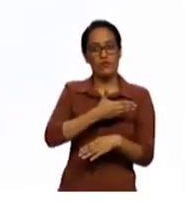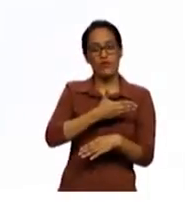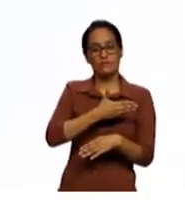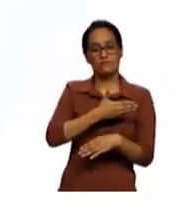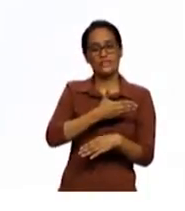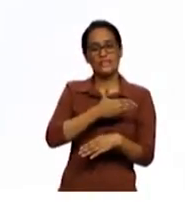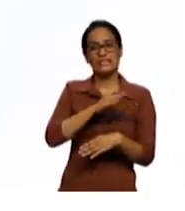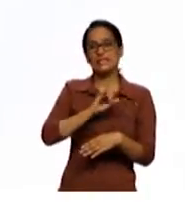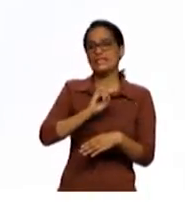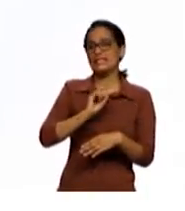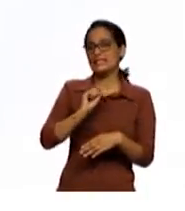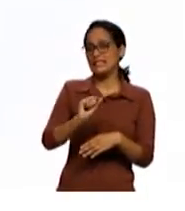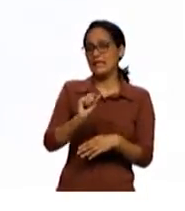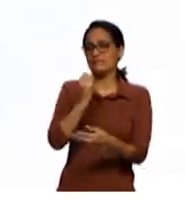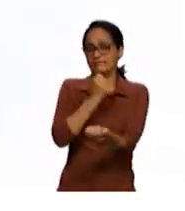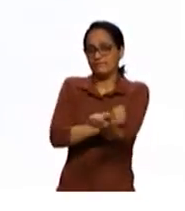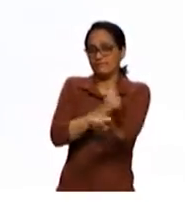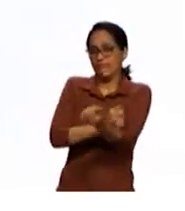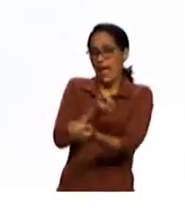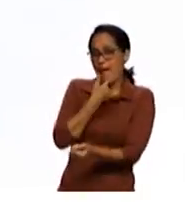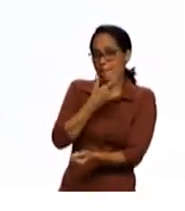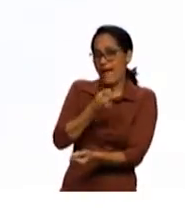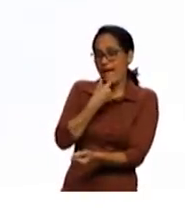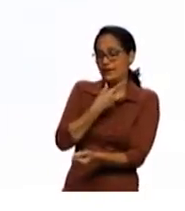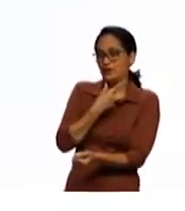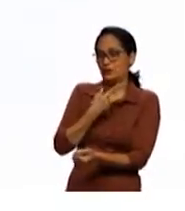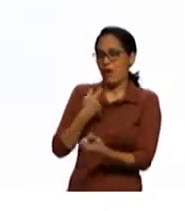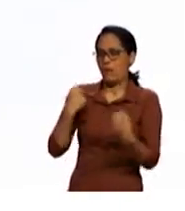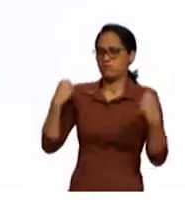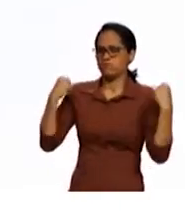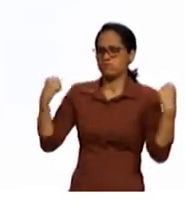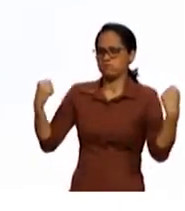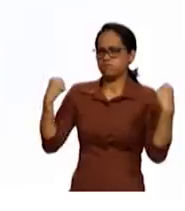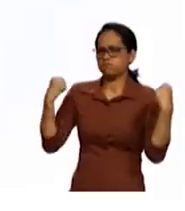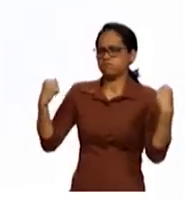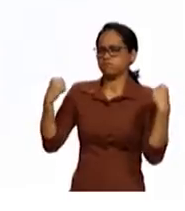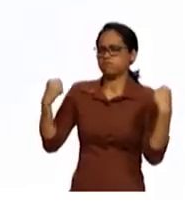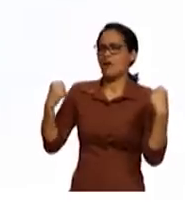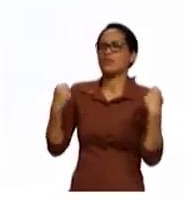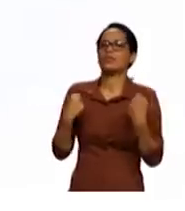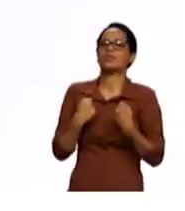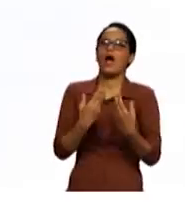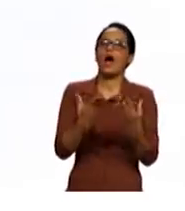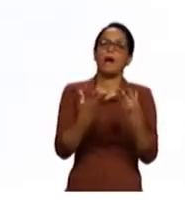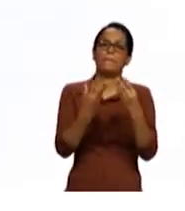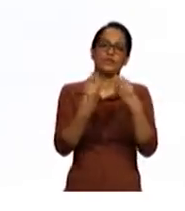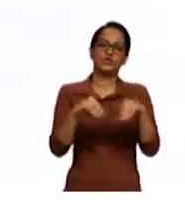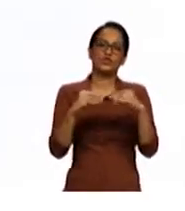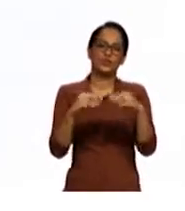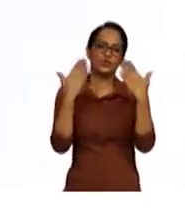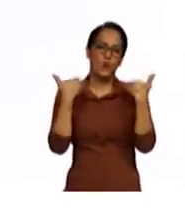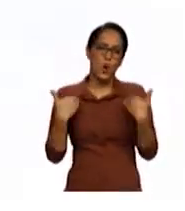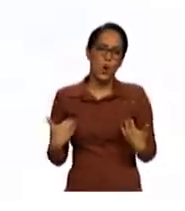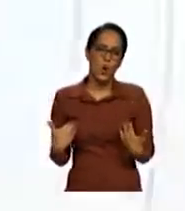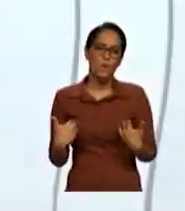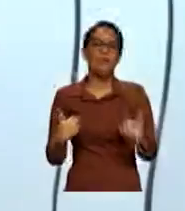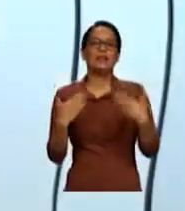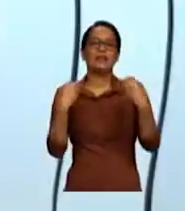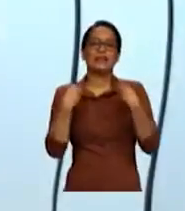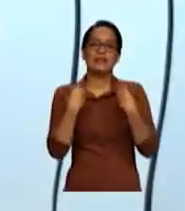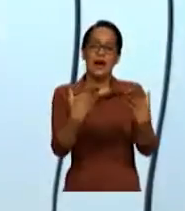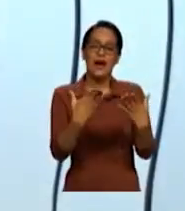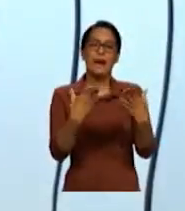prejudicados pelo uso de anabolizantes, como decanoato de nandrolona, aumentando a área